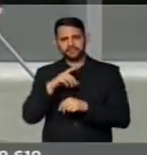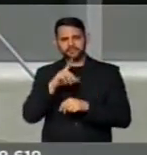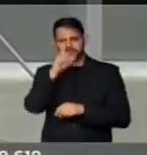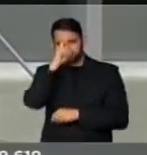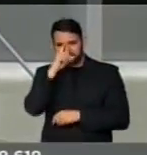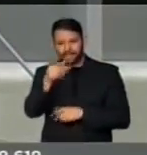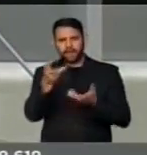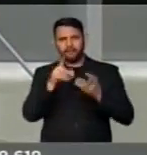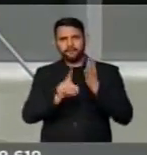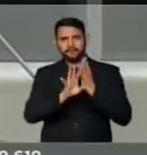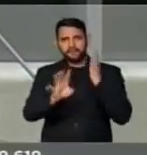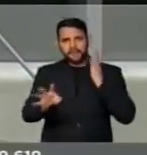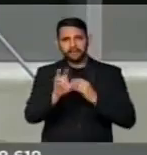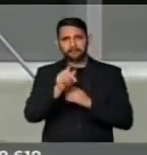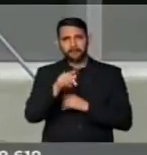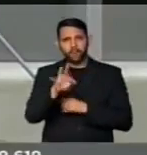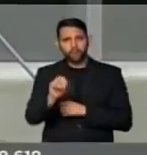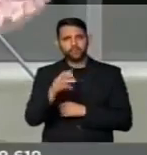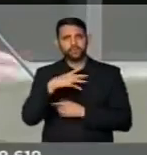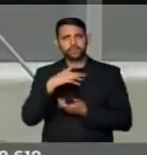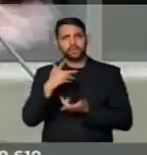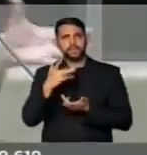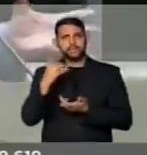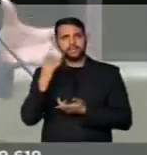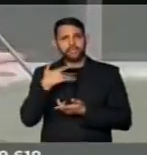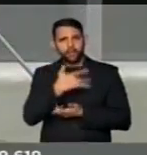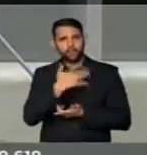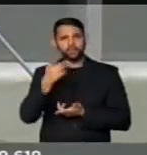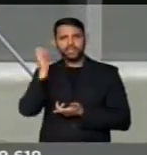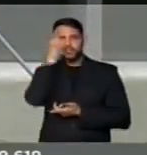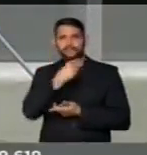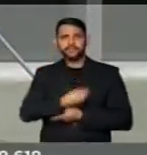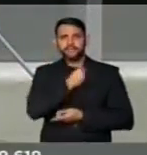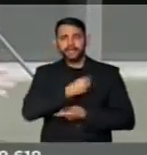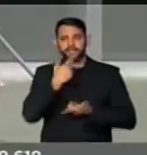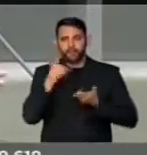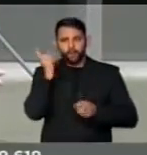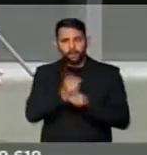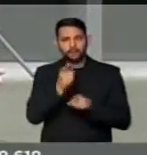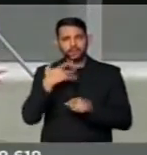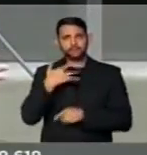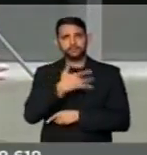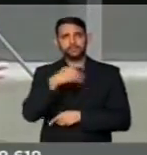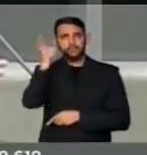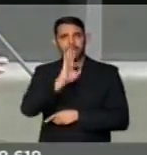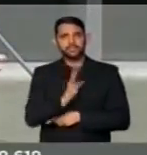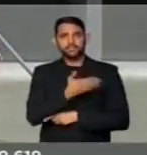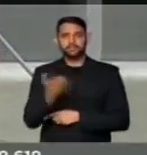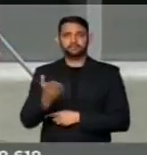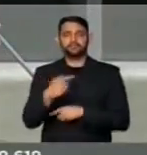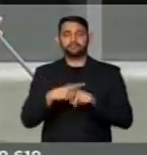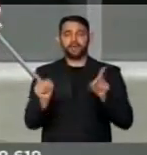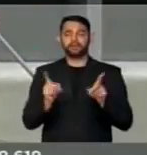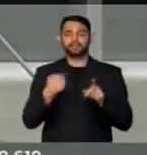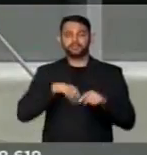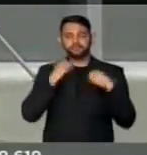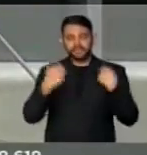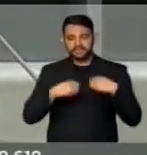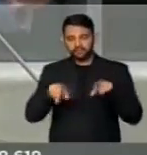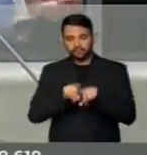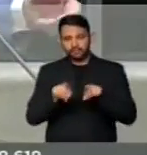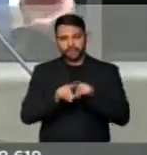nos hospitais. Nessa dificuldade grande que está a saúde pública em nosso país. Mas nós precisamos também